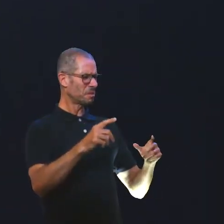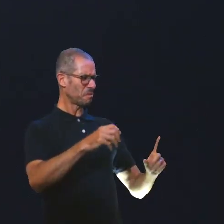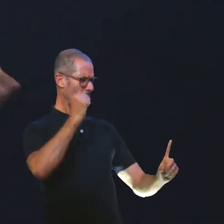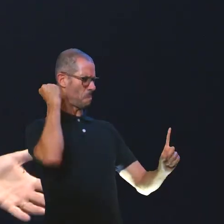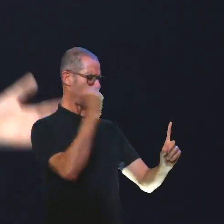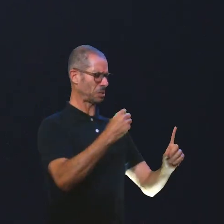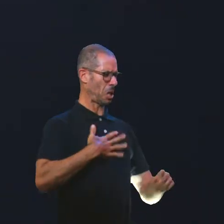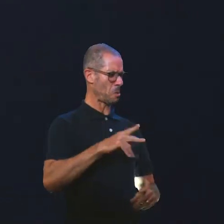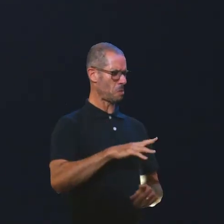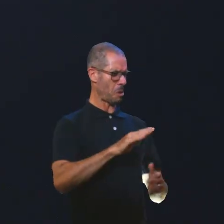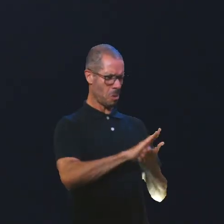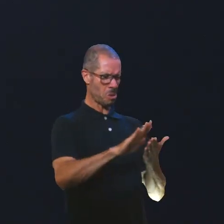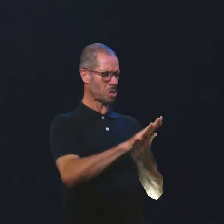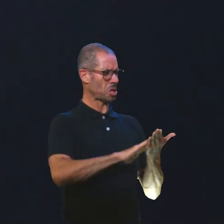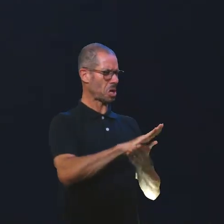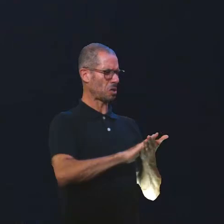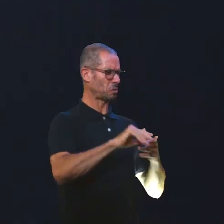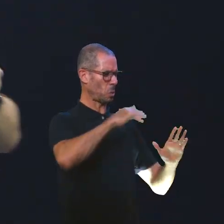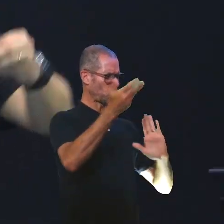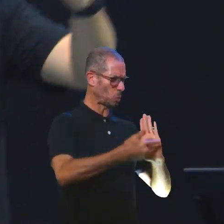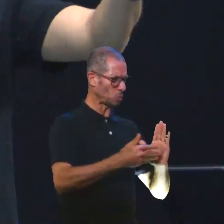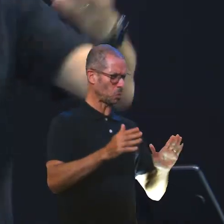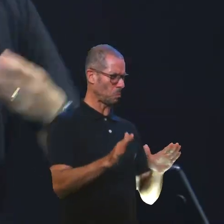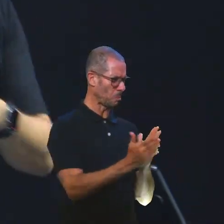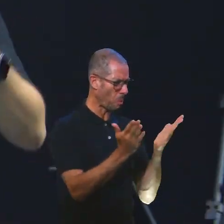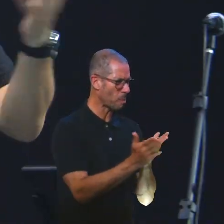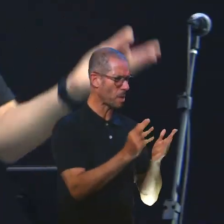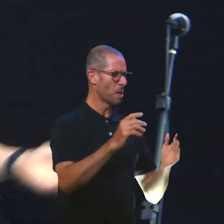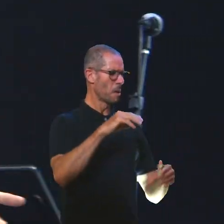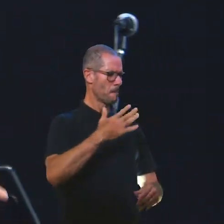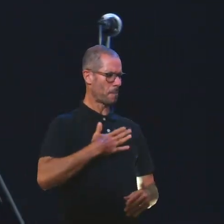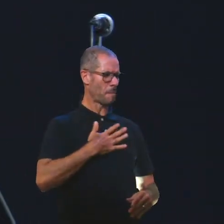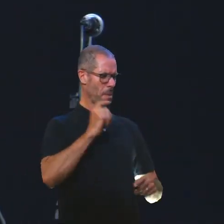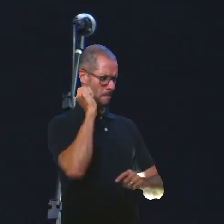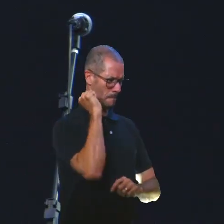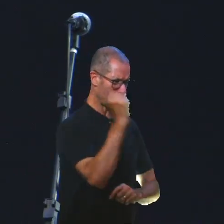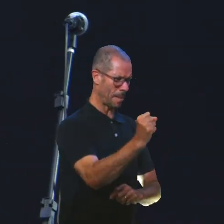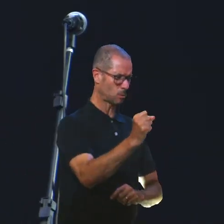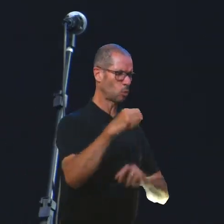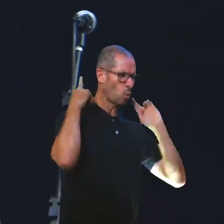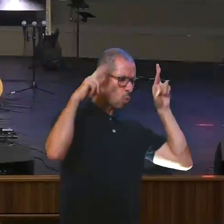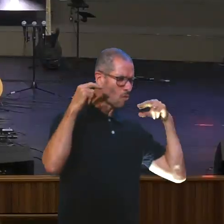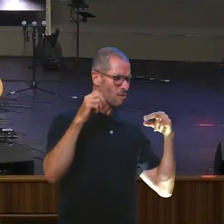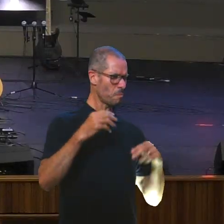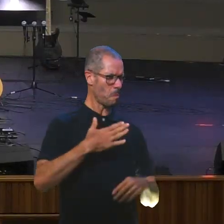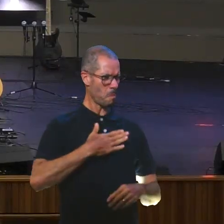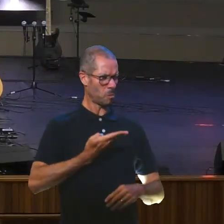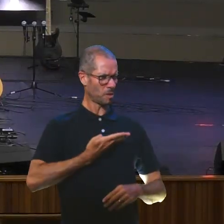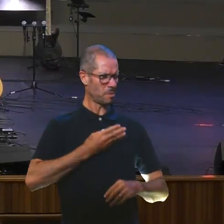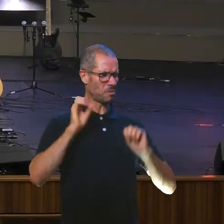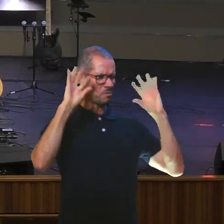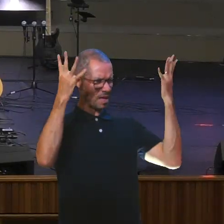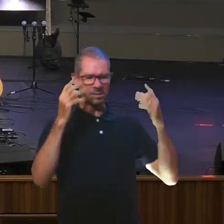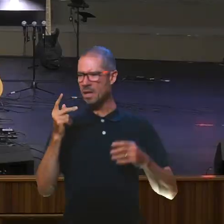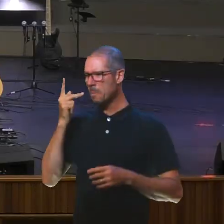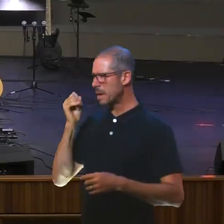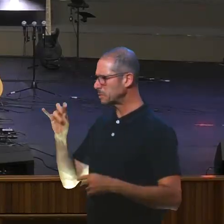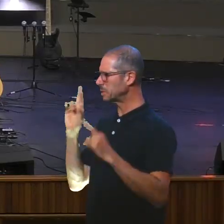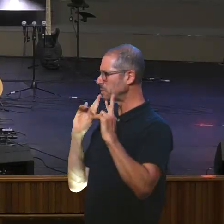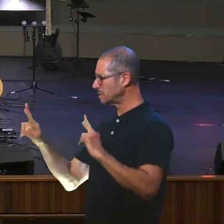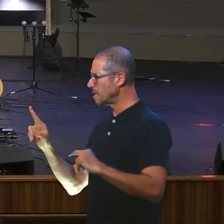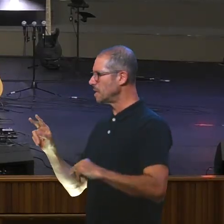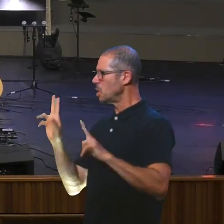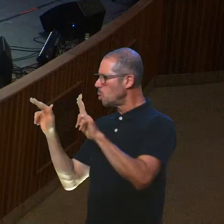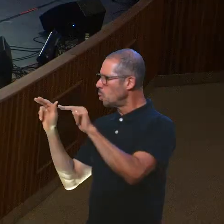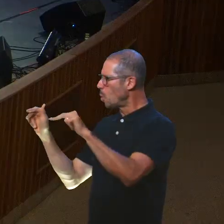irmão que gastou tudo e agora voltou para casa, mas nunca matou um animal para mim, com os meus próprios amigos, fazer uma festa? Sabe o que o pai responde para ele? Você nunca me